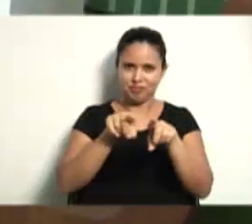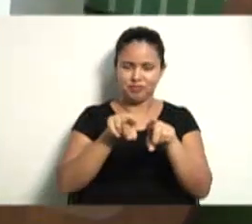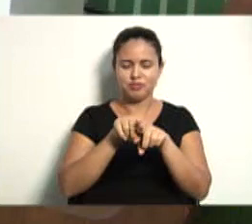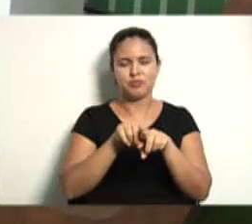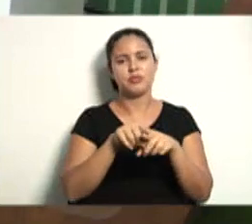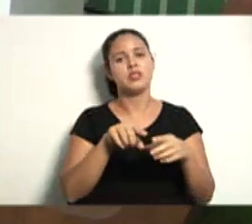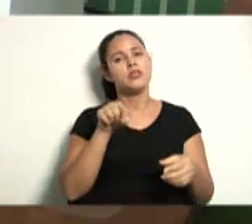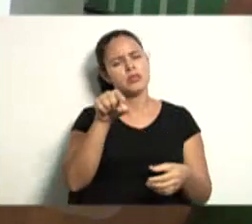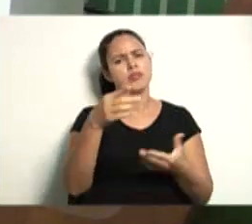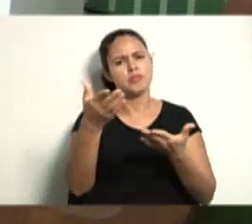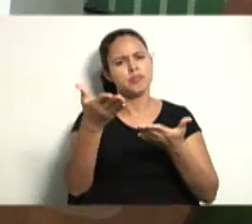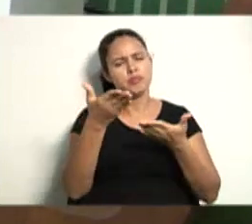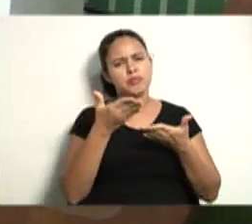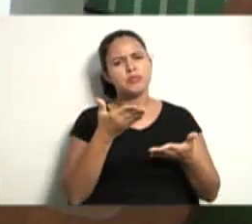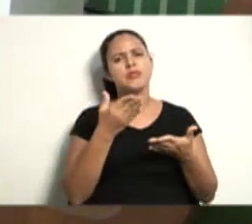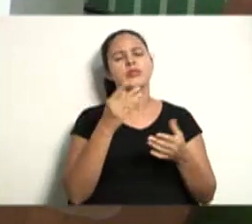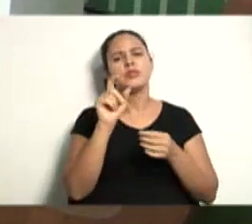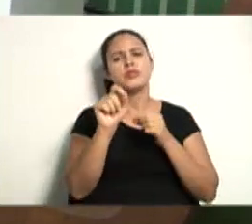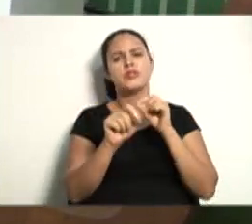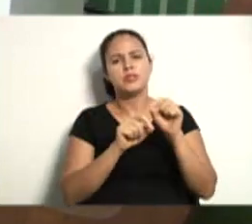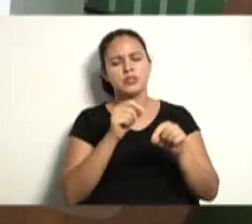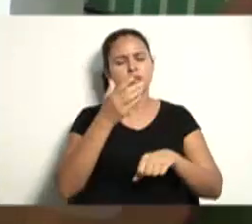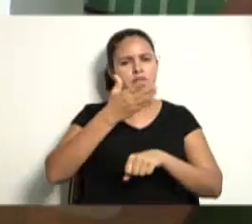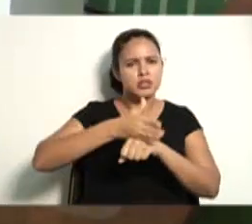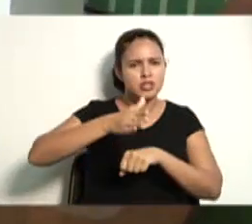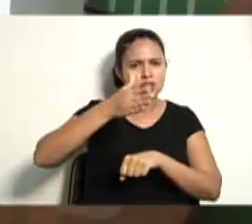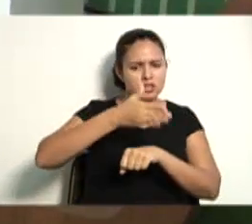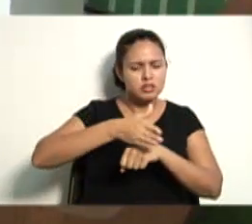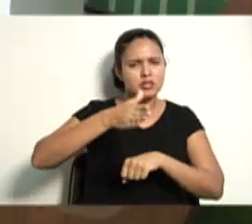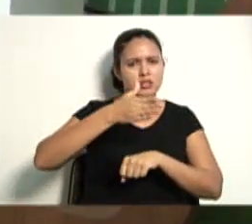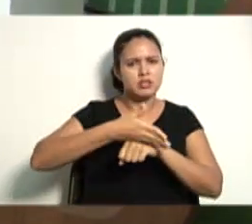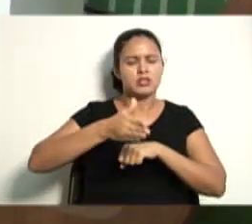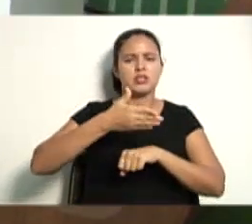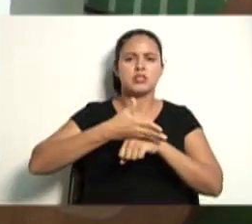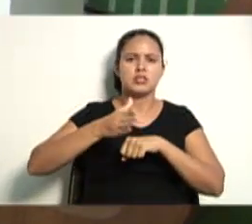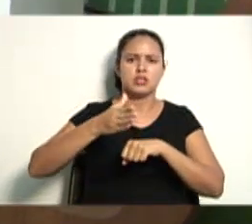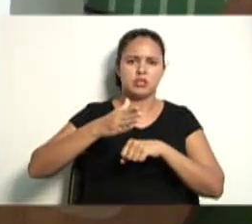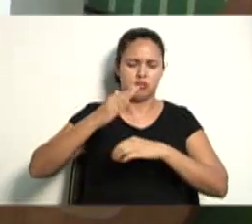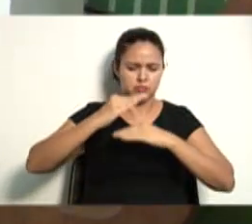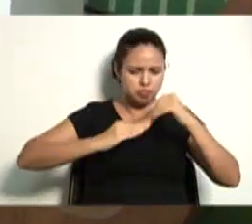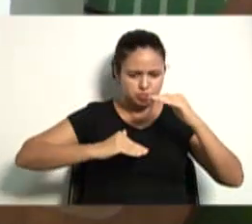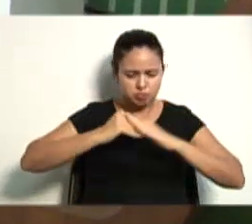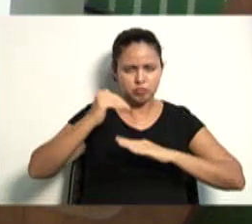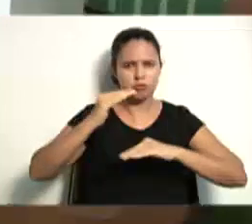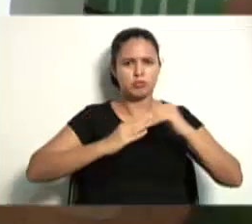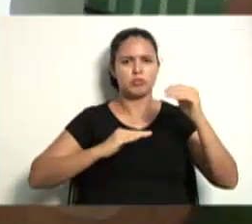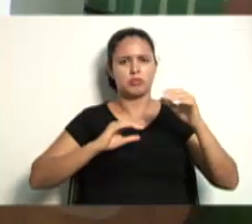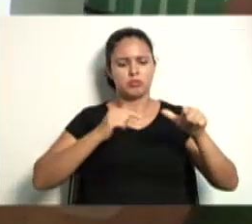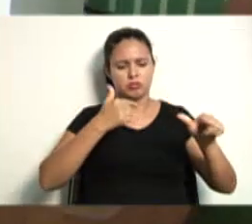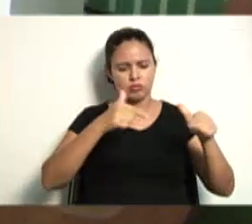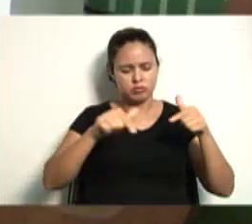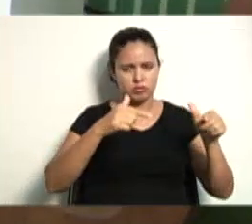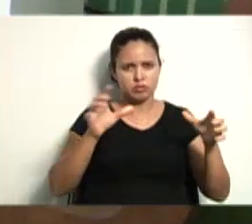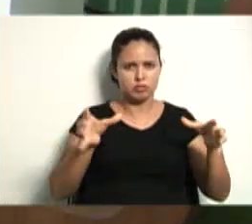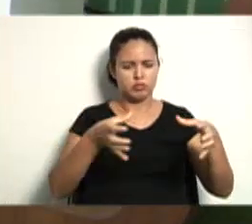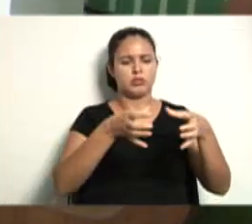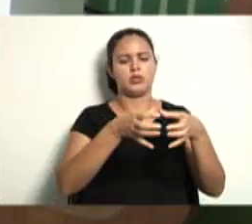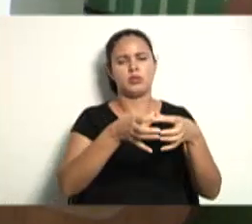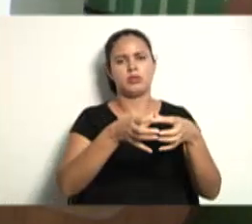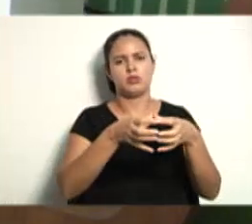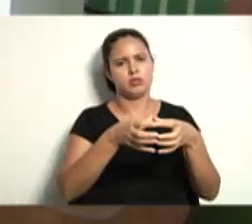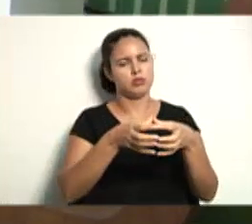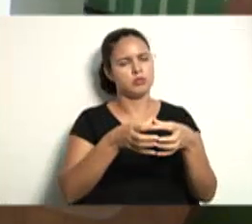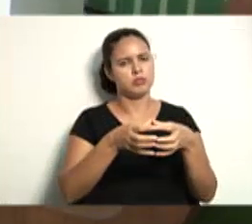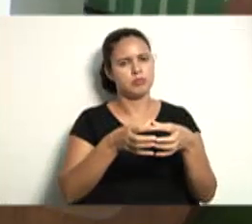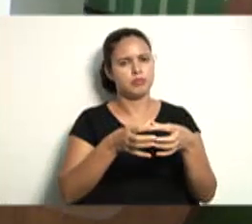você está sendo treinado? Não, está sendo capacitado a trabalhar em equipe. Então,